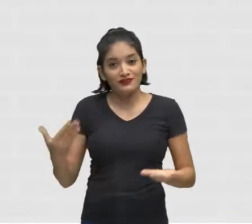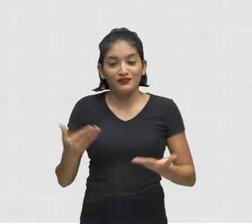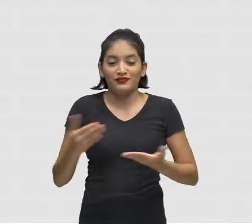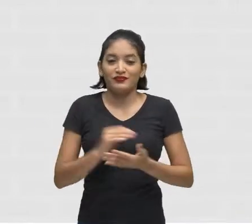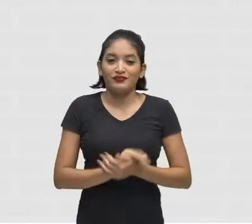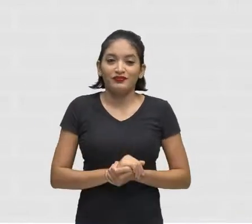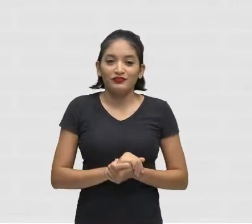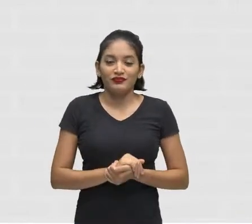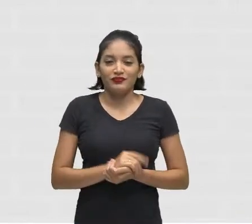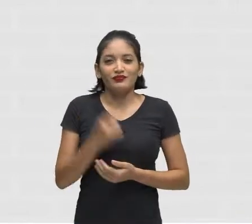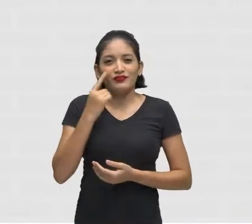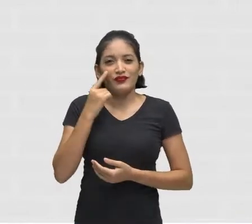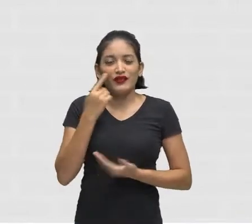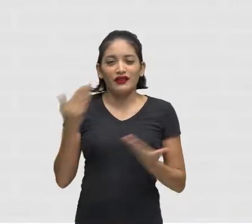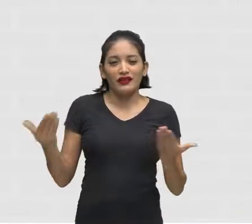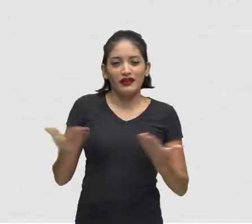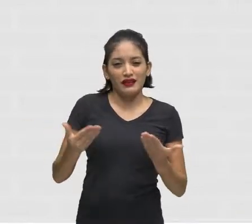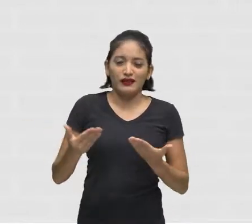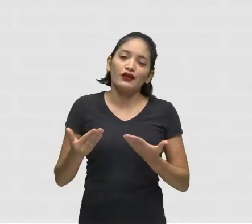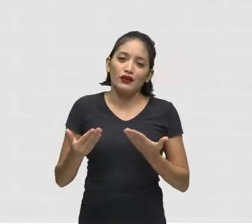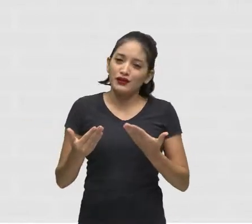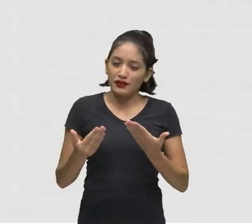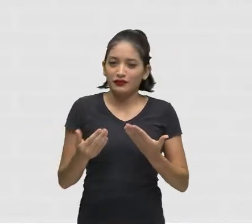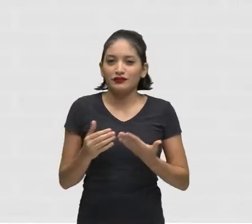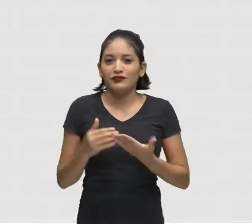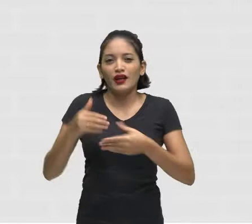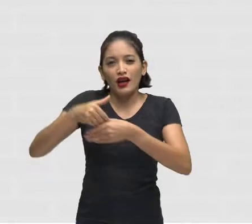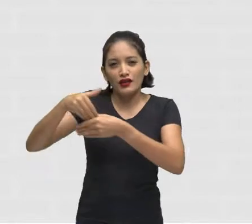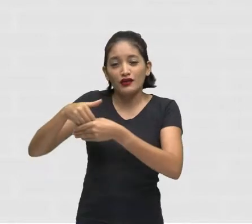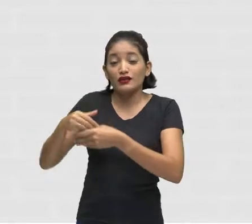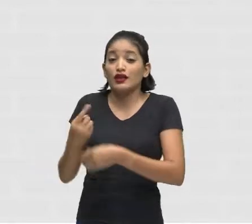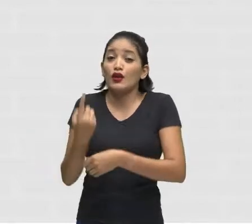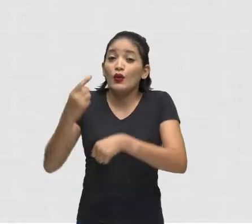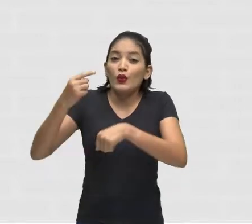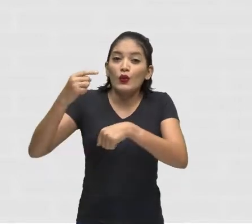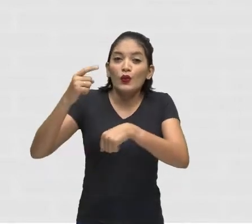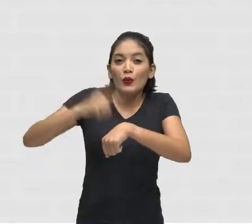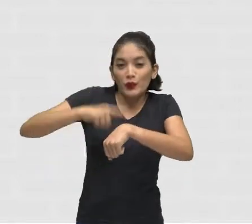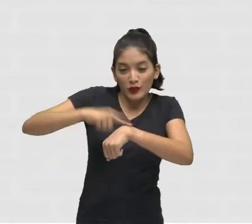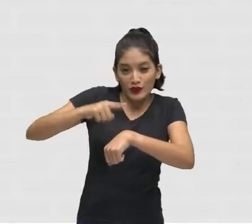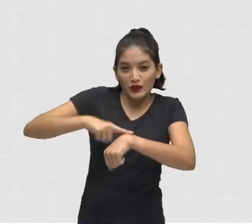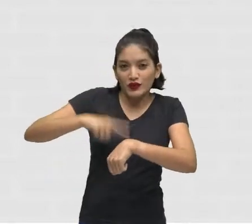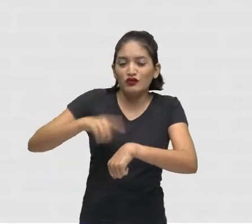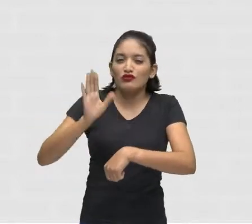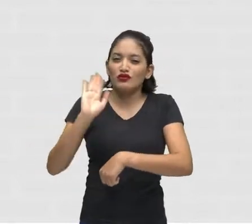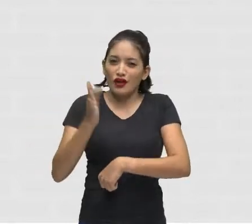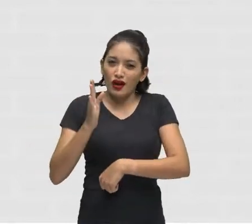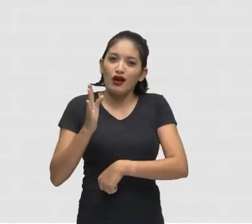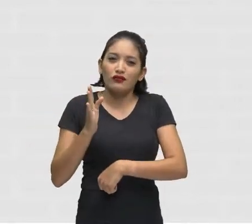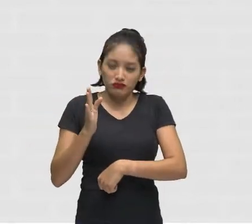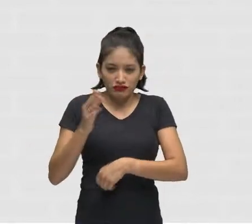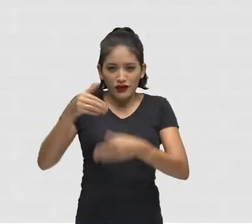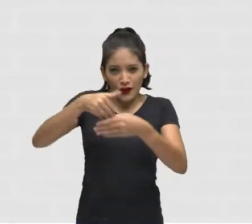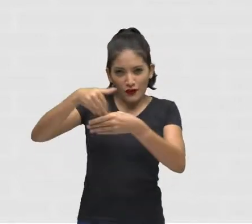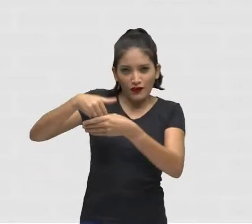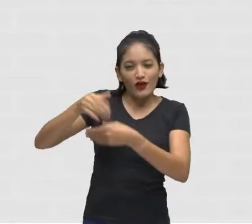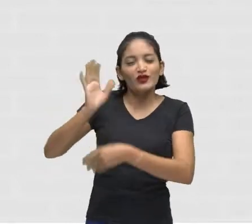na enquete. Vamos fazer só um minutinho, sejam rápidos, os dedinhos aí já deveriam